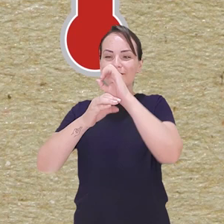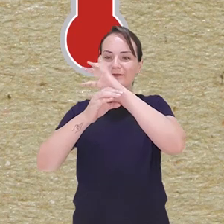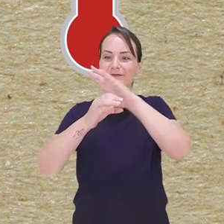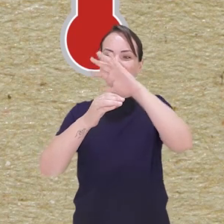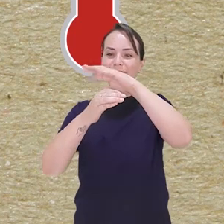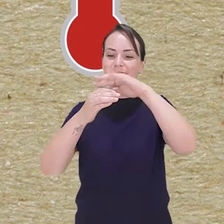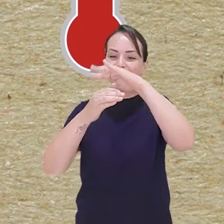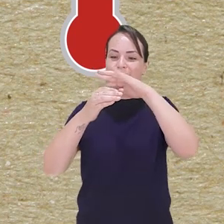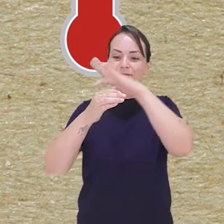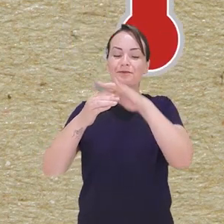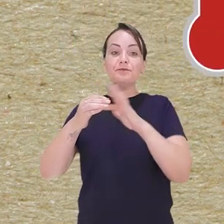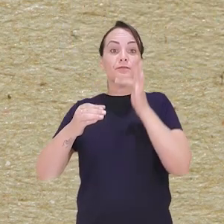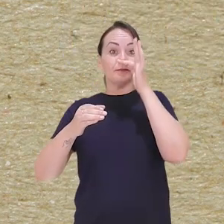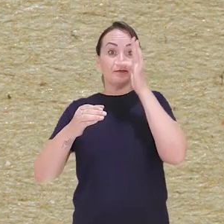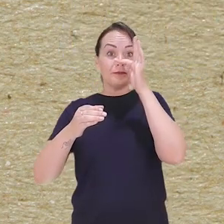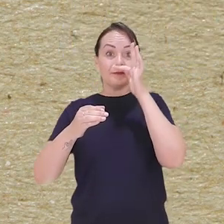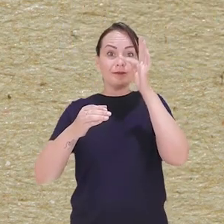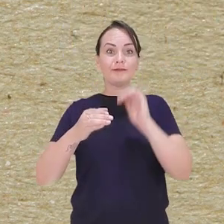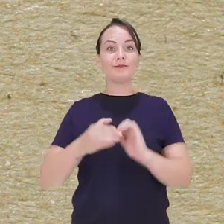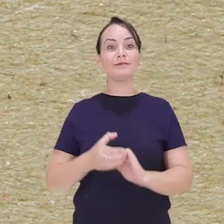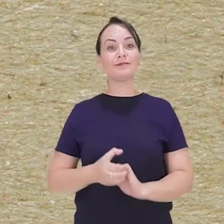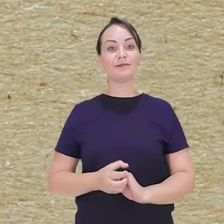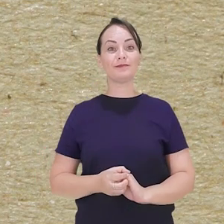na respiração das plantas.